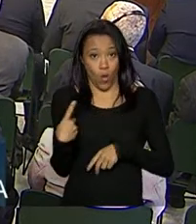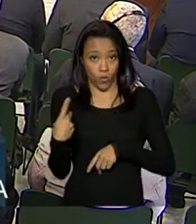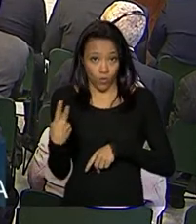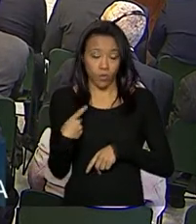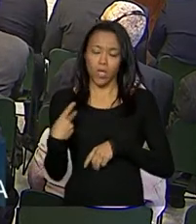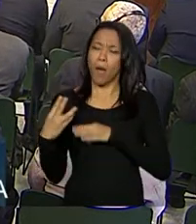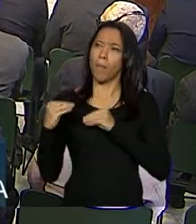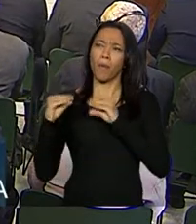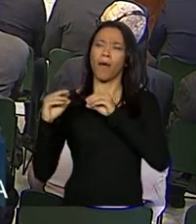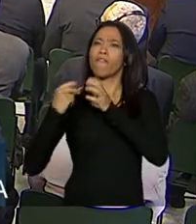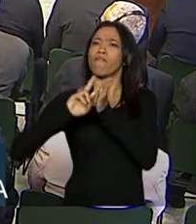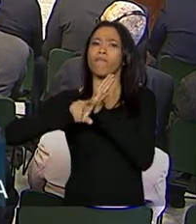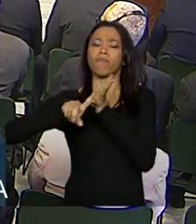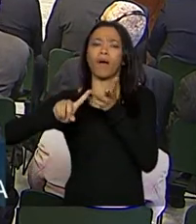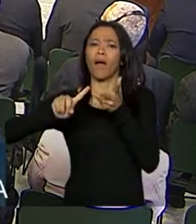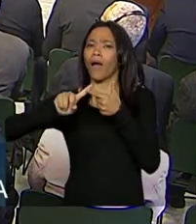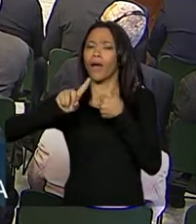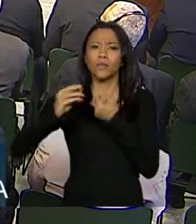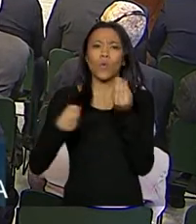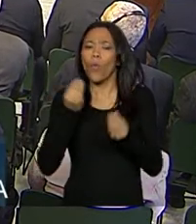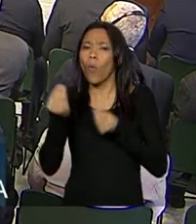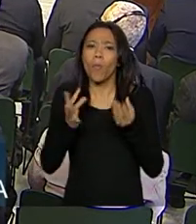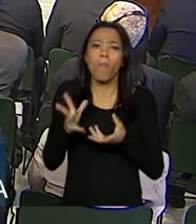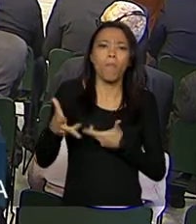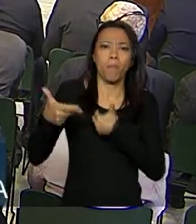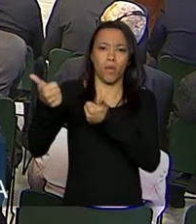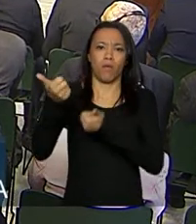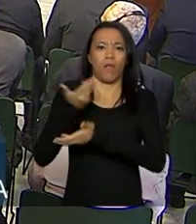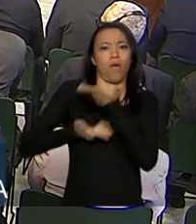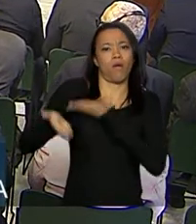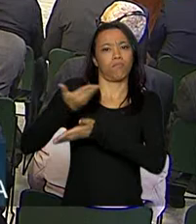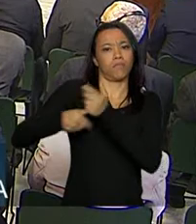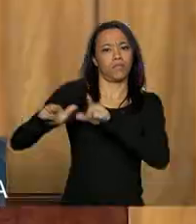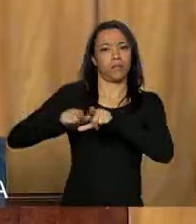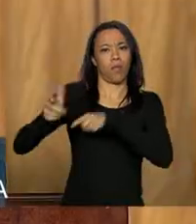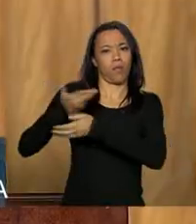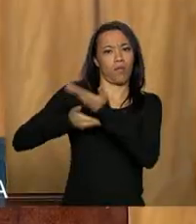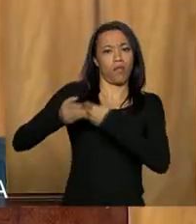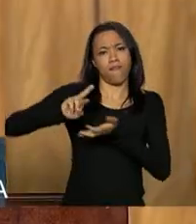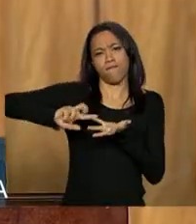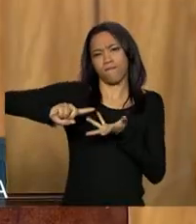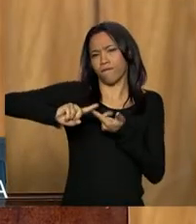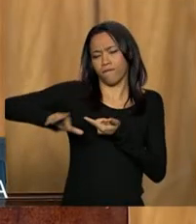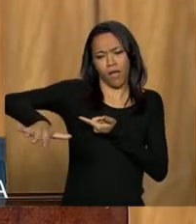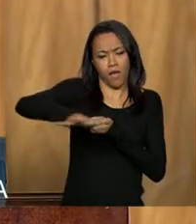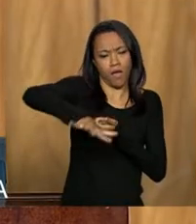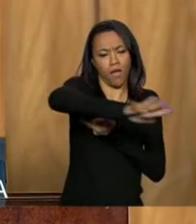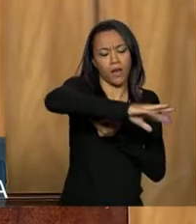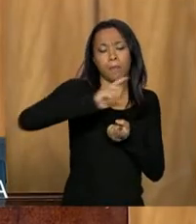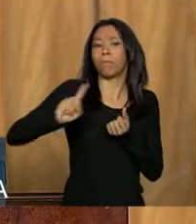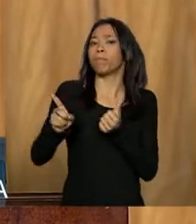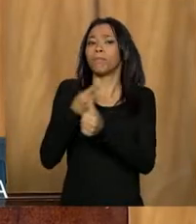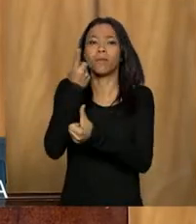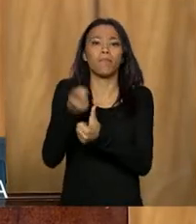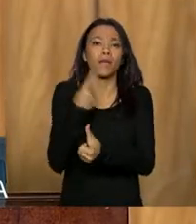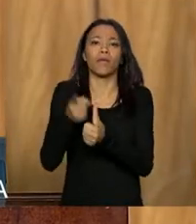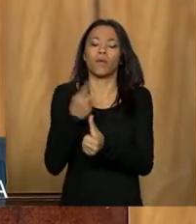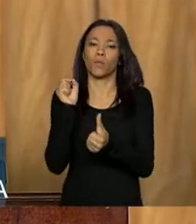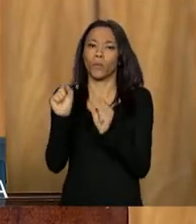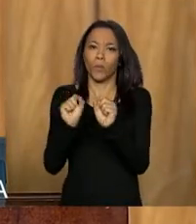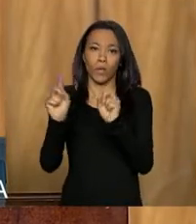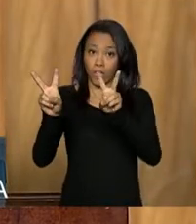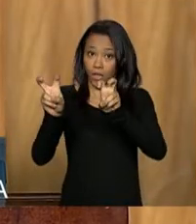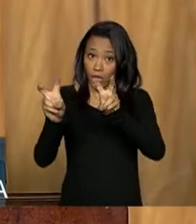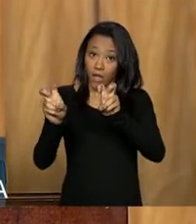sobre diversas medidas para dinamizar a cooperação em diferentes áreas. Em primeiro lugar, discutimos sobre a necessidade